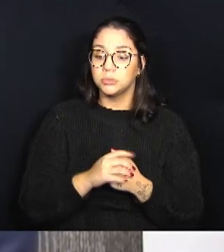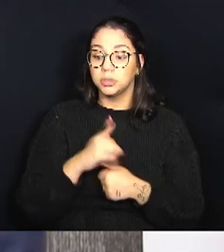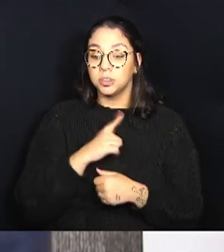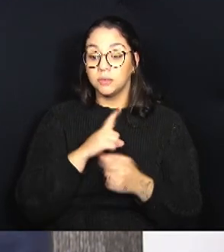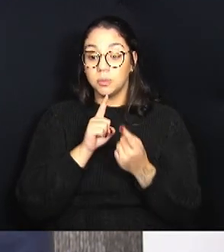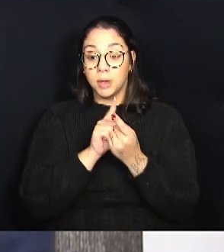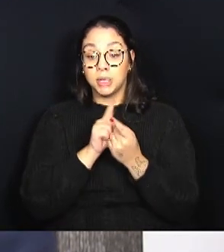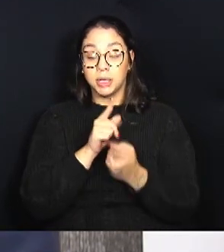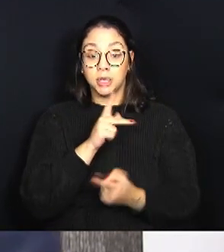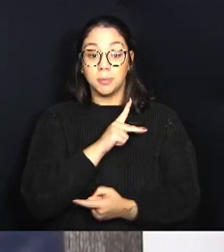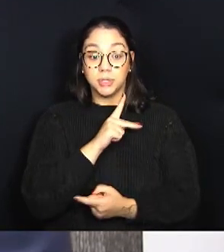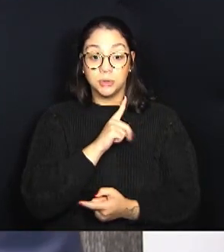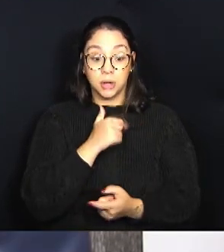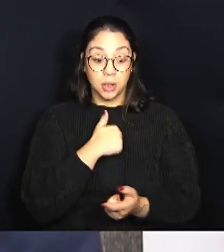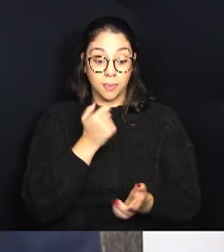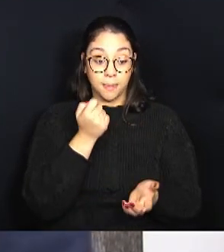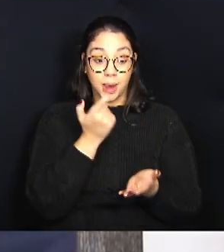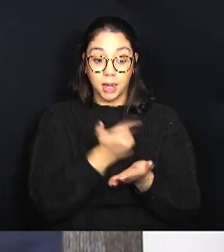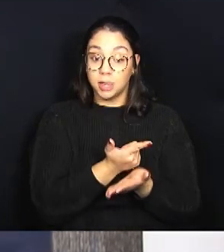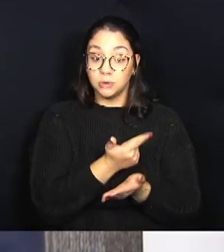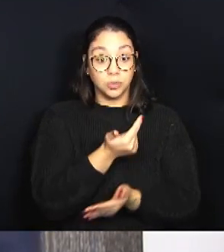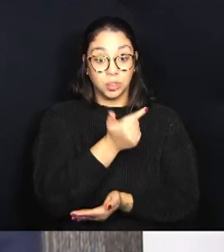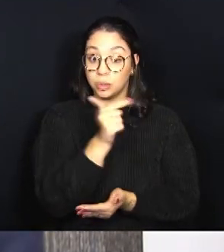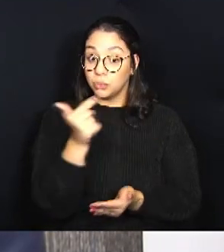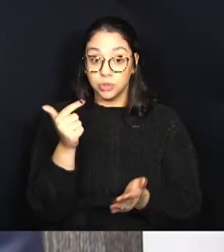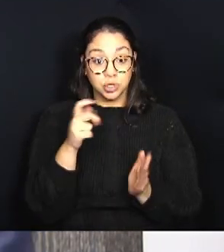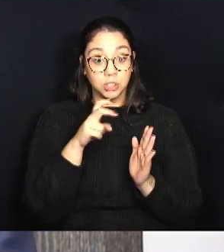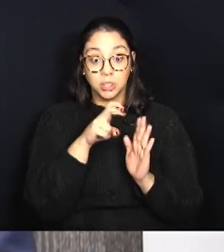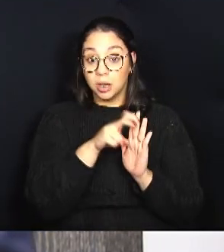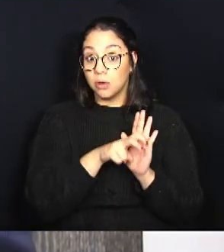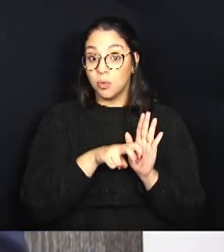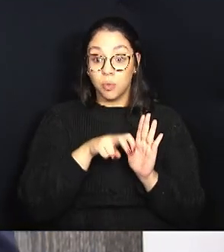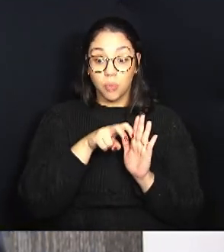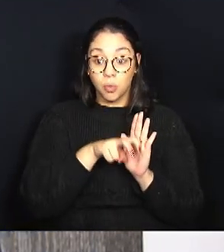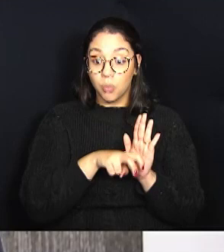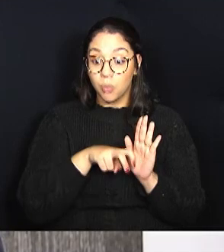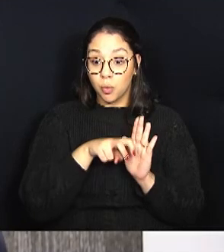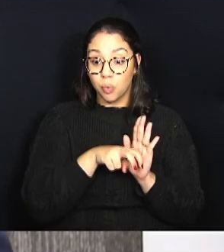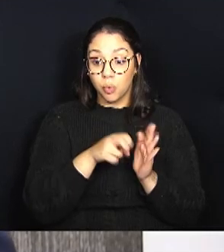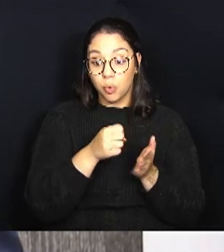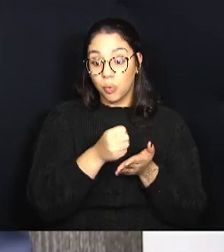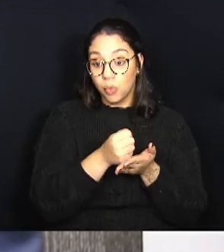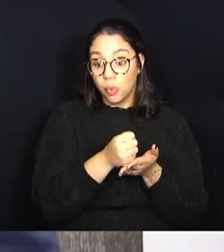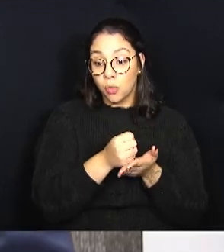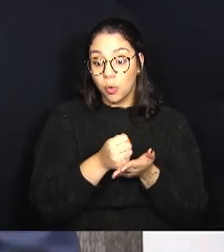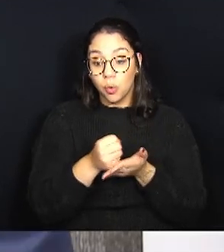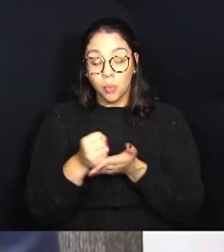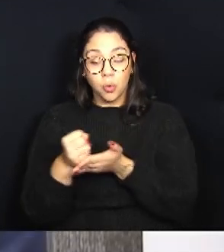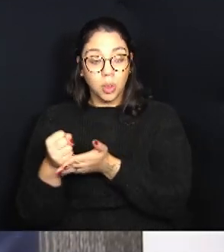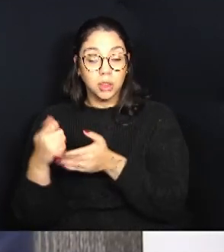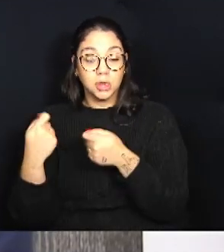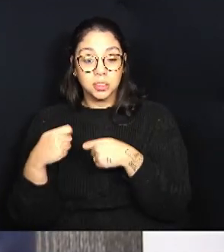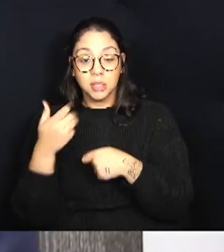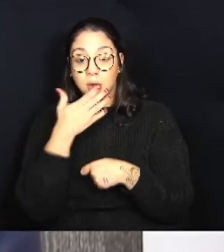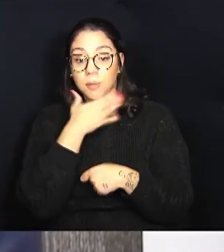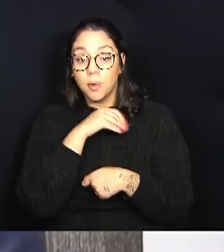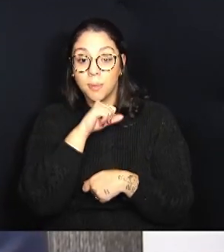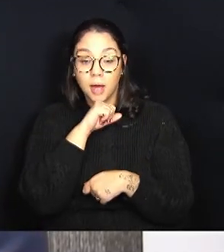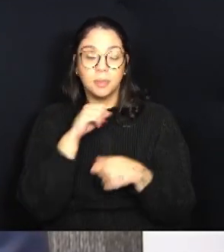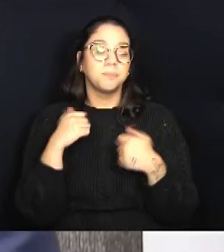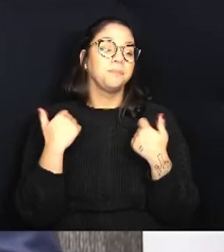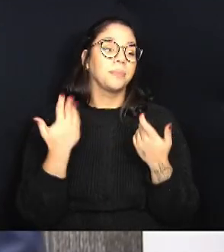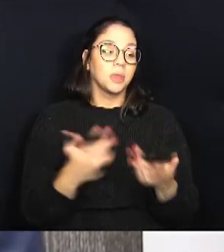particular pagando e não tinha, né, a locomoção necessária para o meu pai. Então,